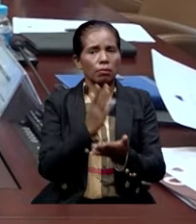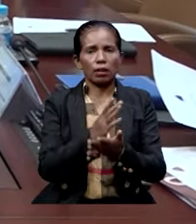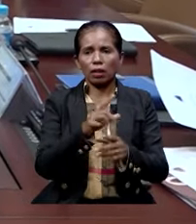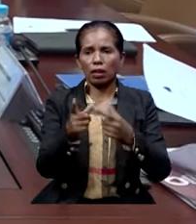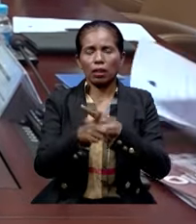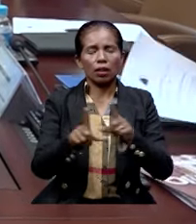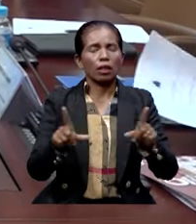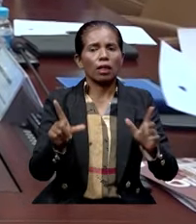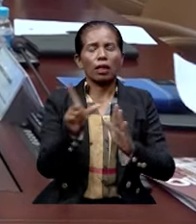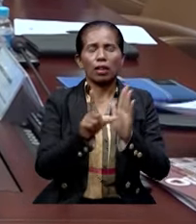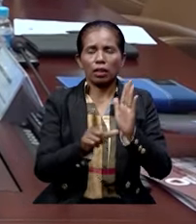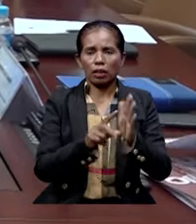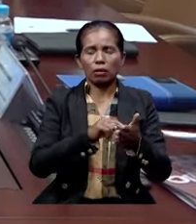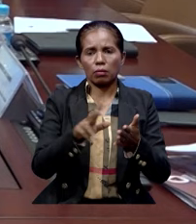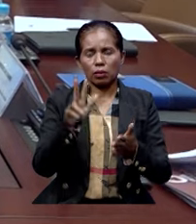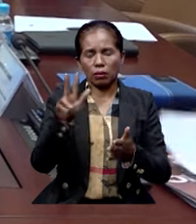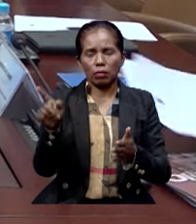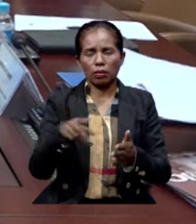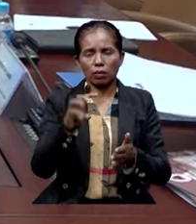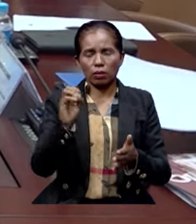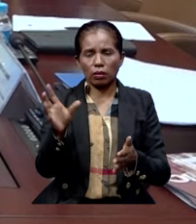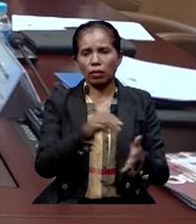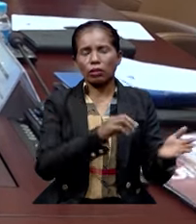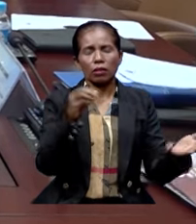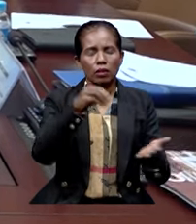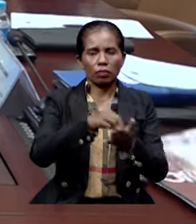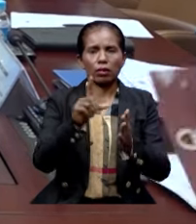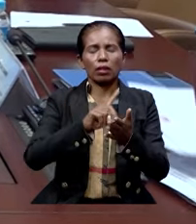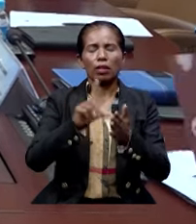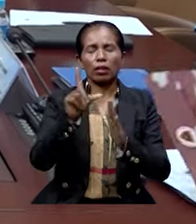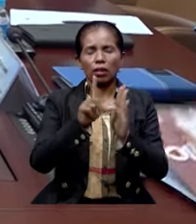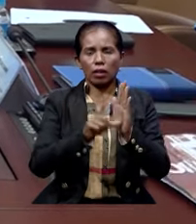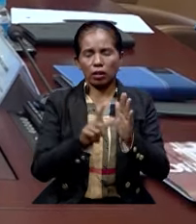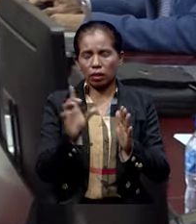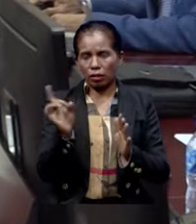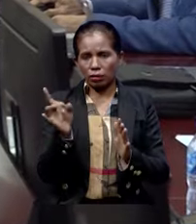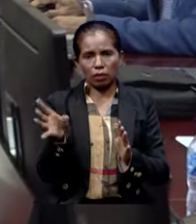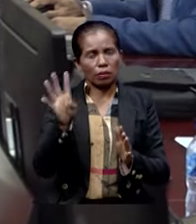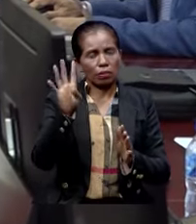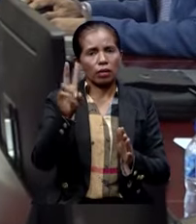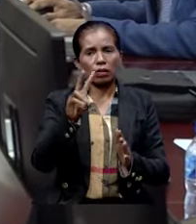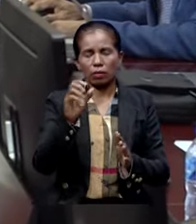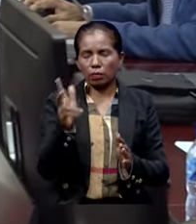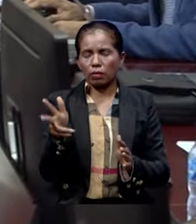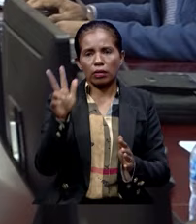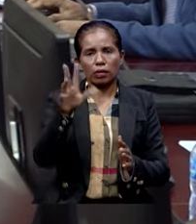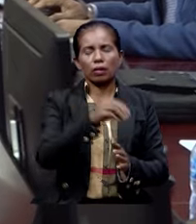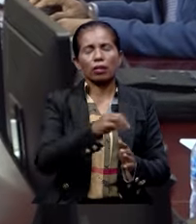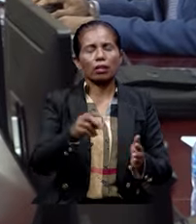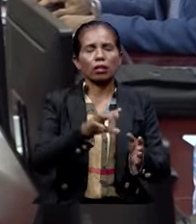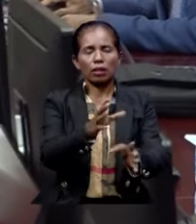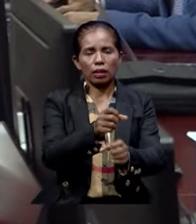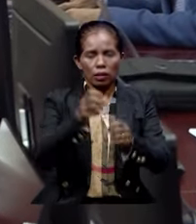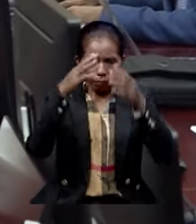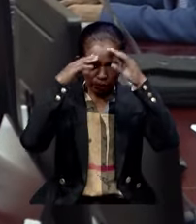número tolo para rejon rua San Luisinen ho de substitui fali lei número o alure sinhat para rejon rua Luisinen tolo Debe nomeia